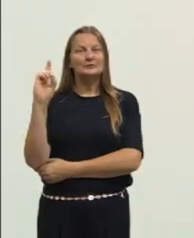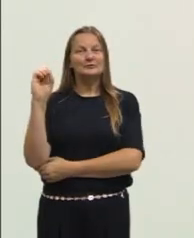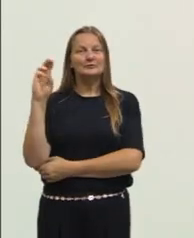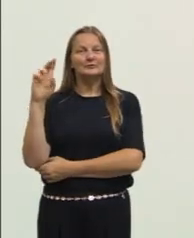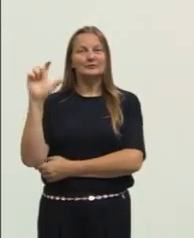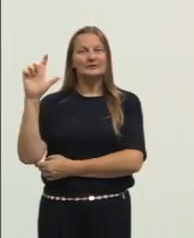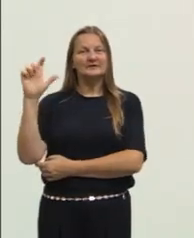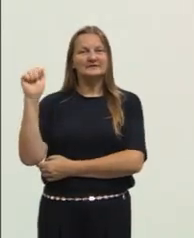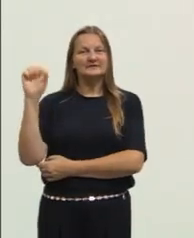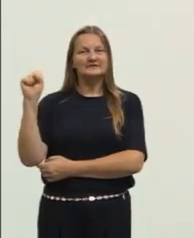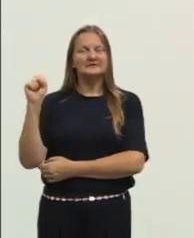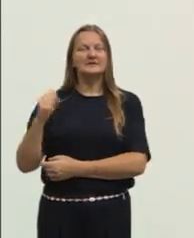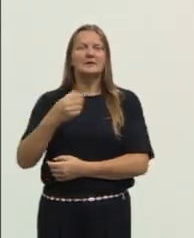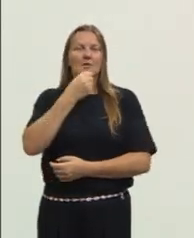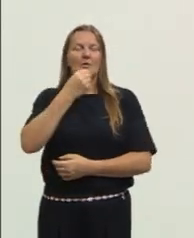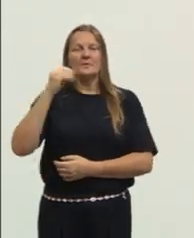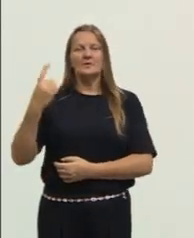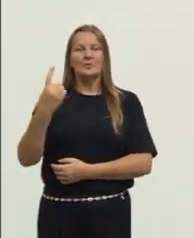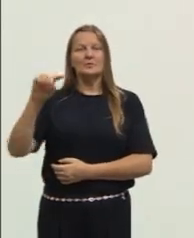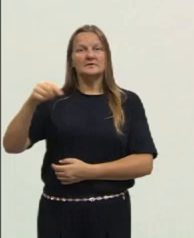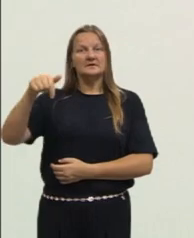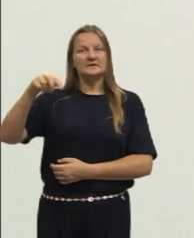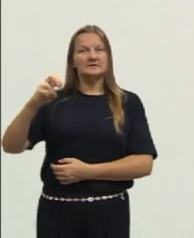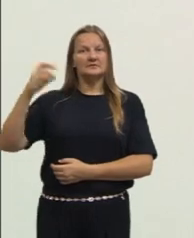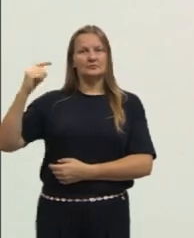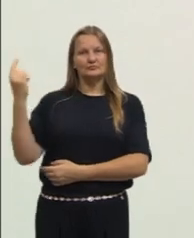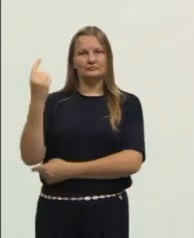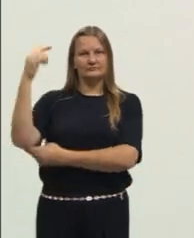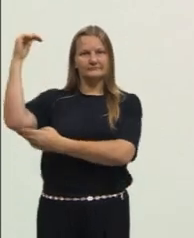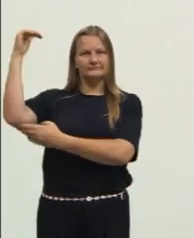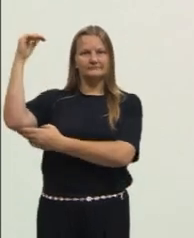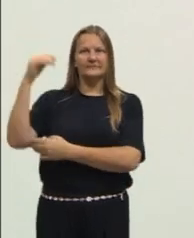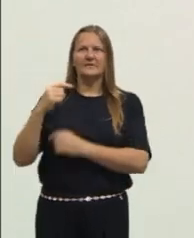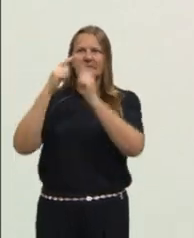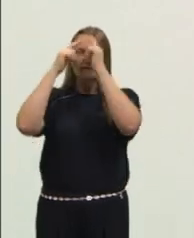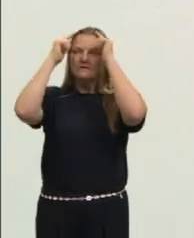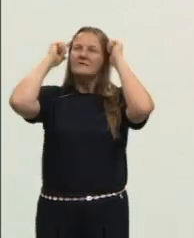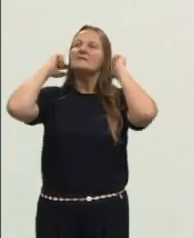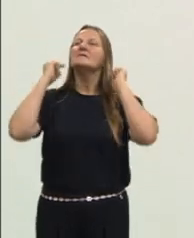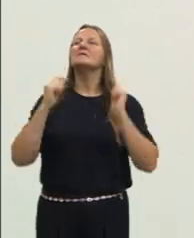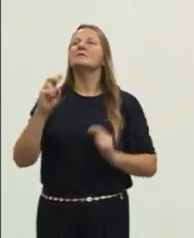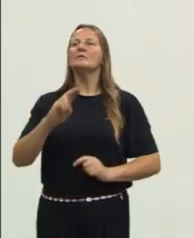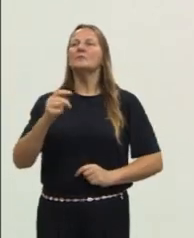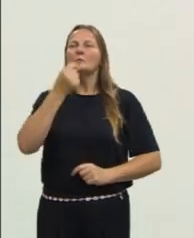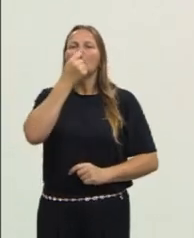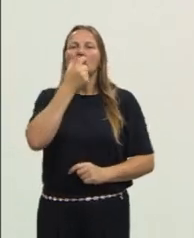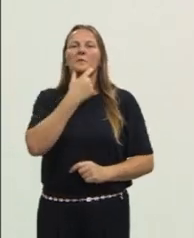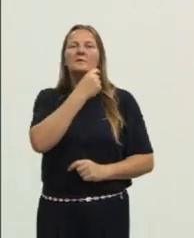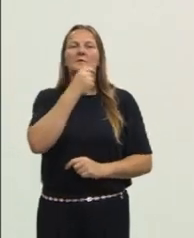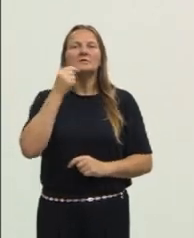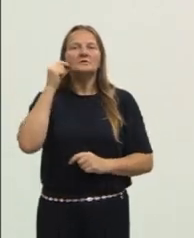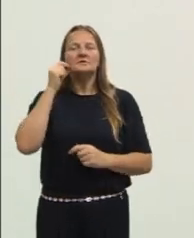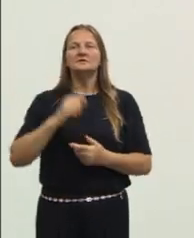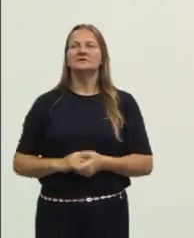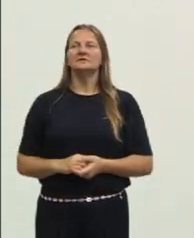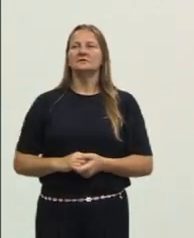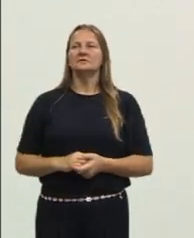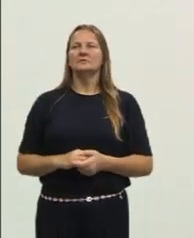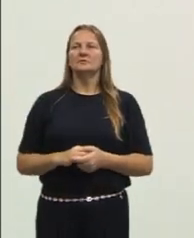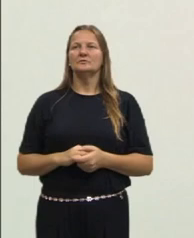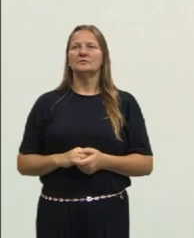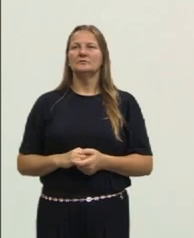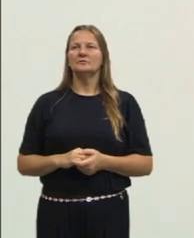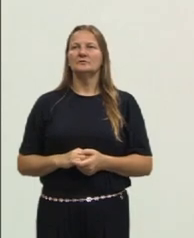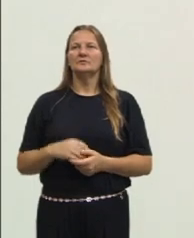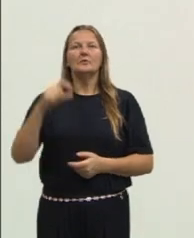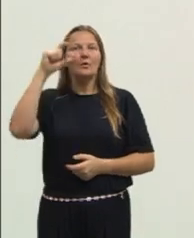Robel Eu sou um homem de 1,75 m tem o cabelos curtos né uso também barba curta no meu rosto então